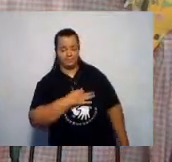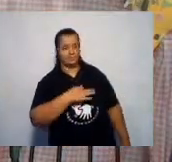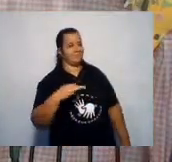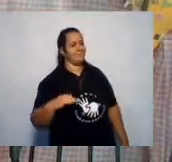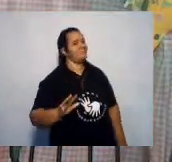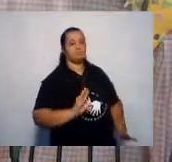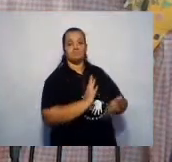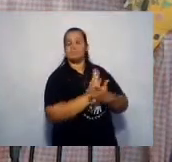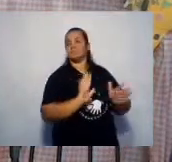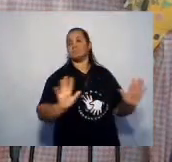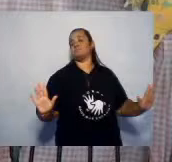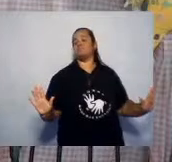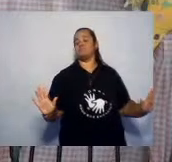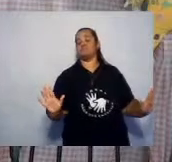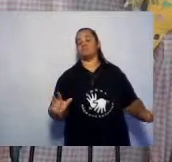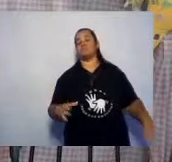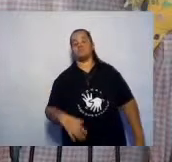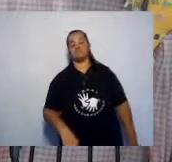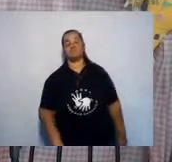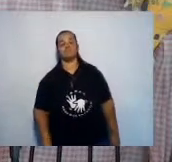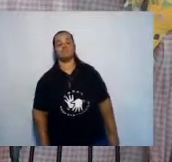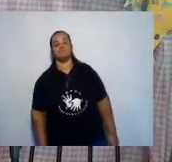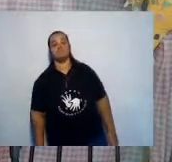mas hoje não dói